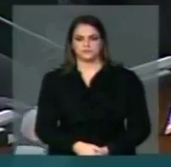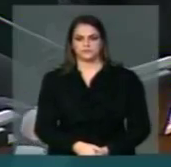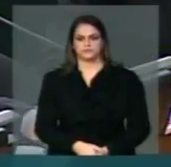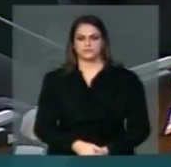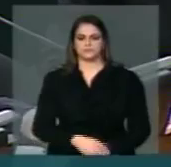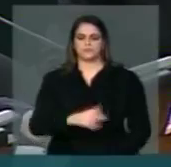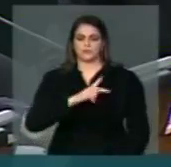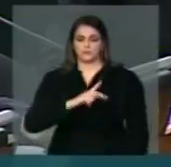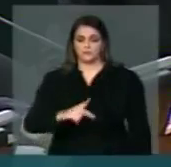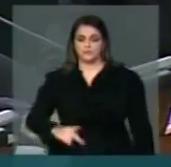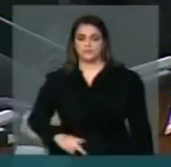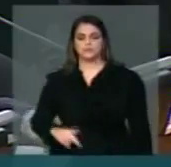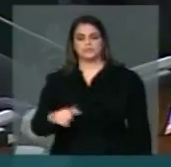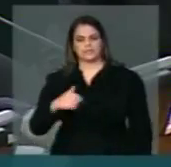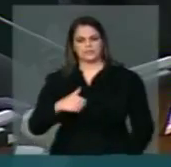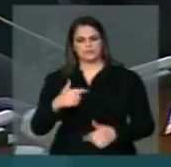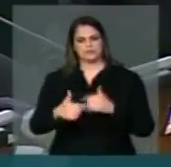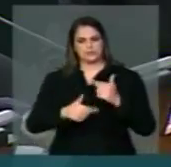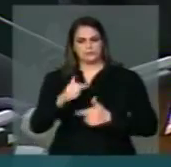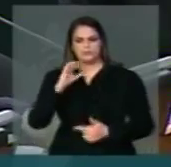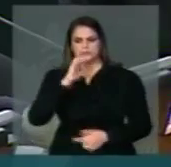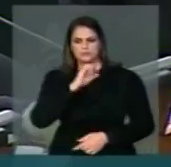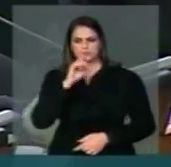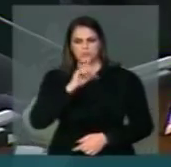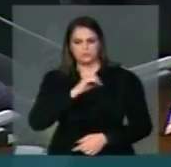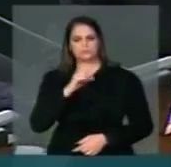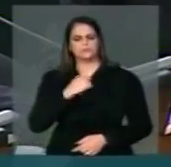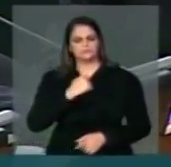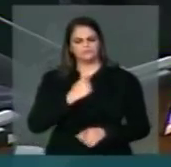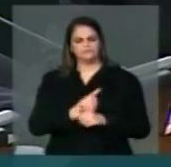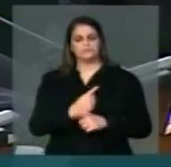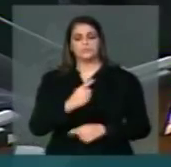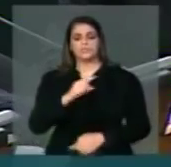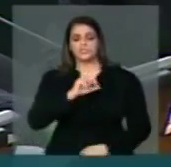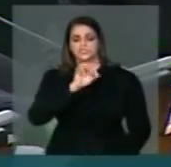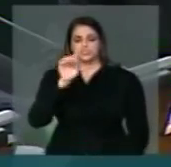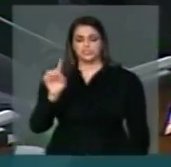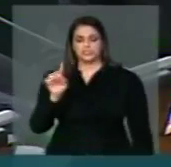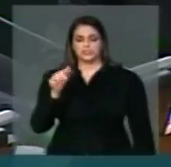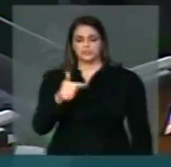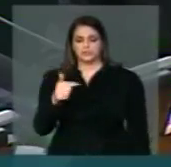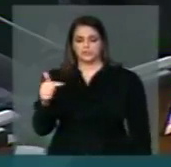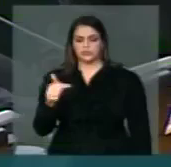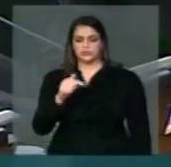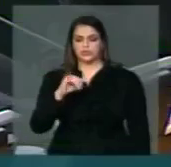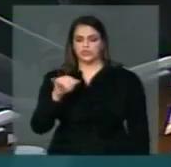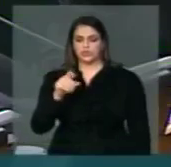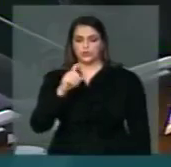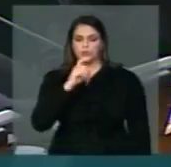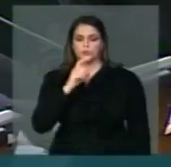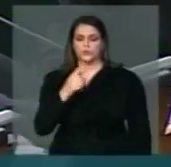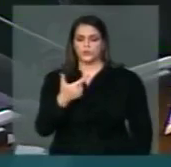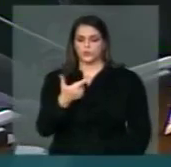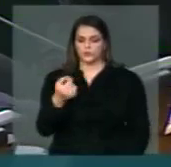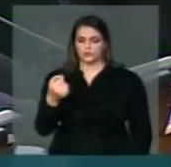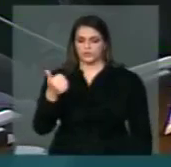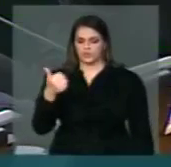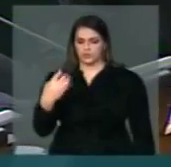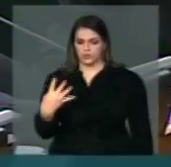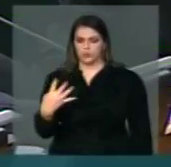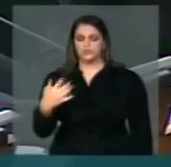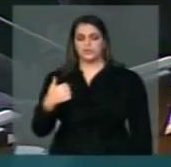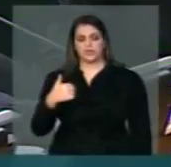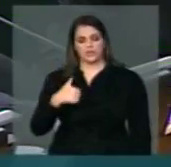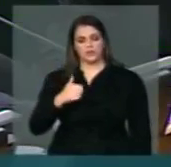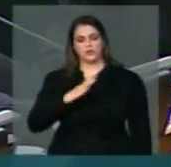de semana fazendo isso, no dia 22 de julho de 2014, eu fui a